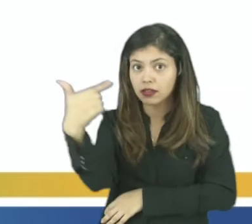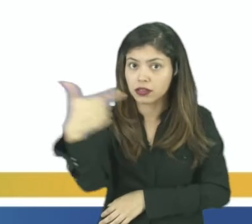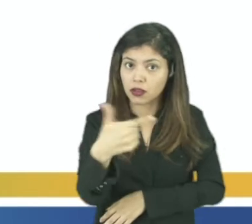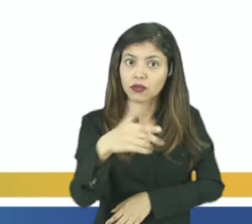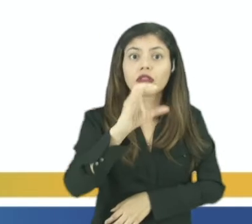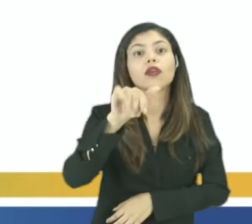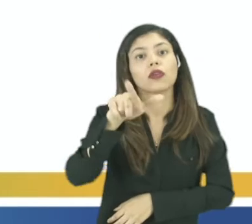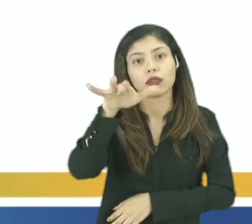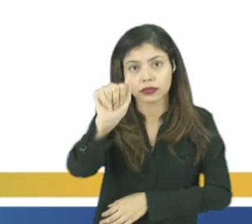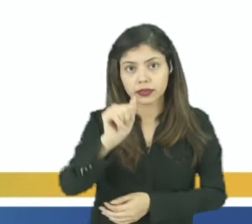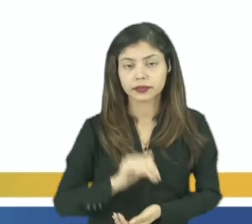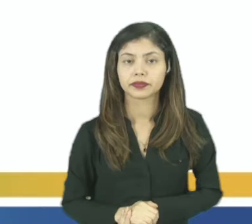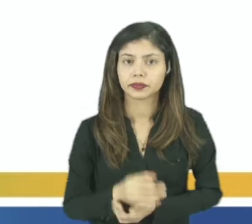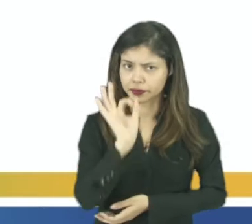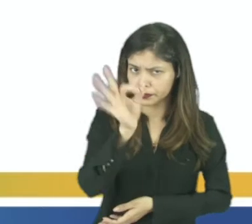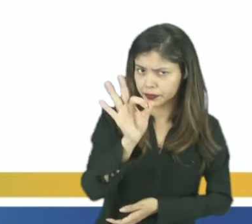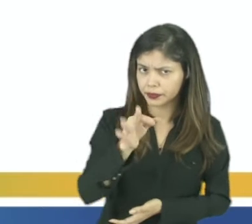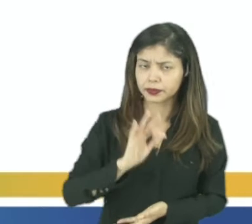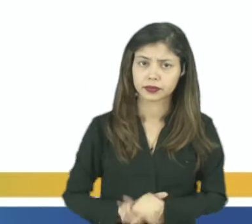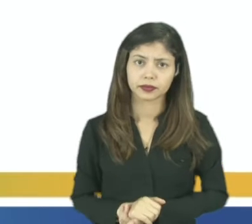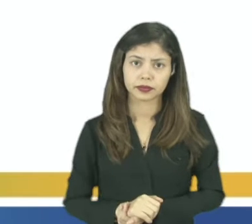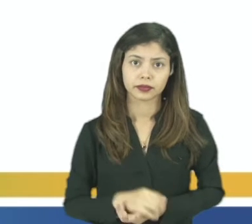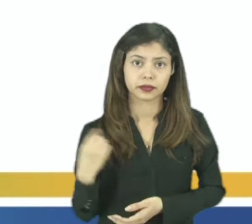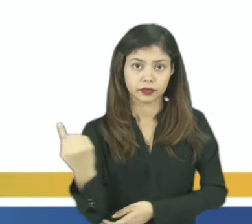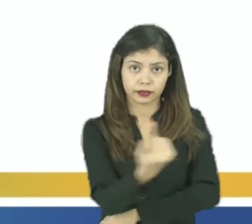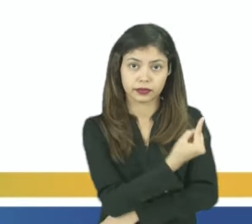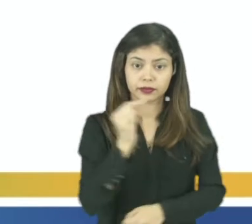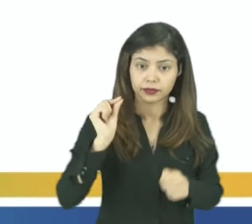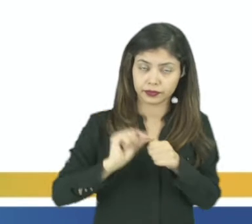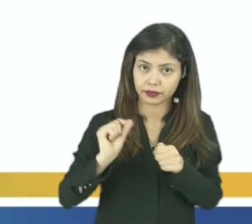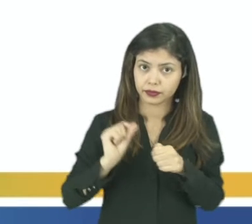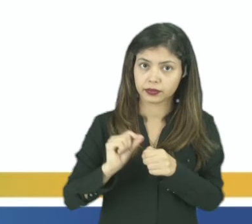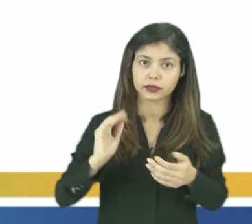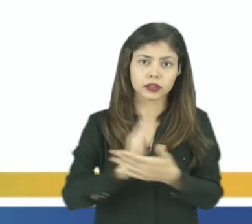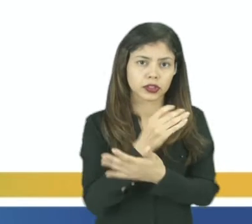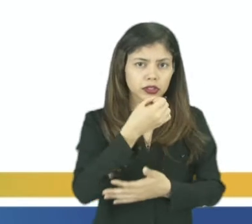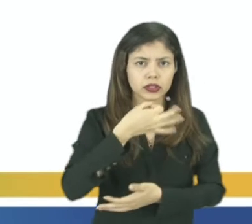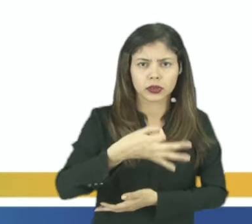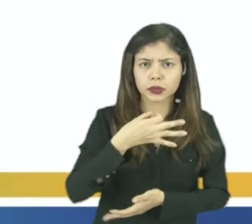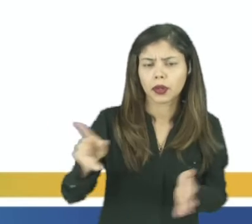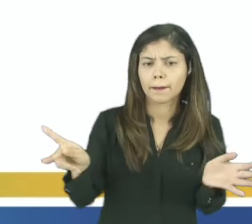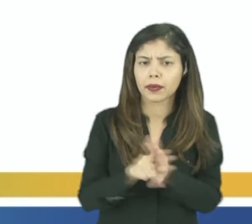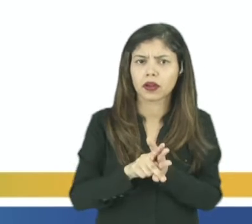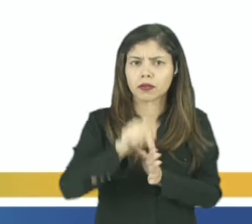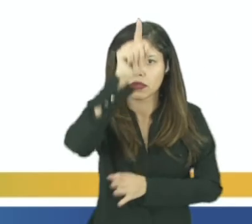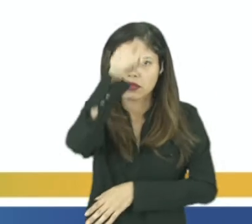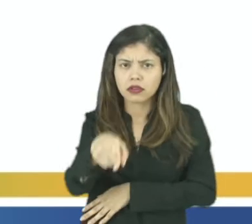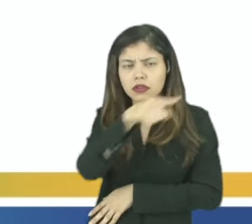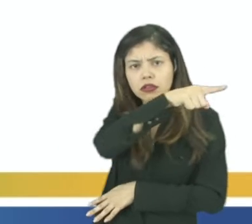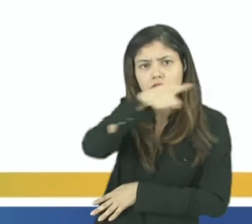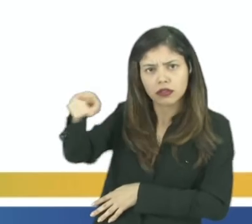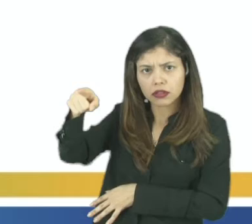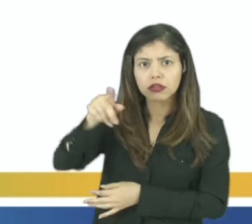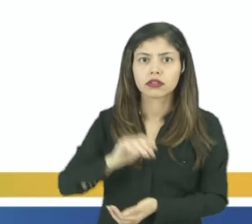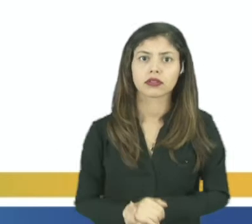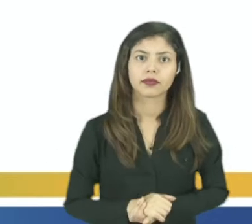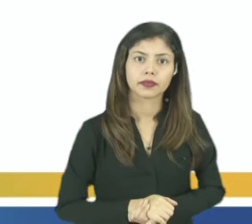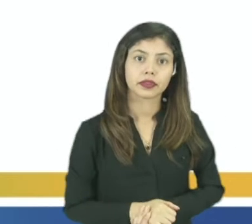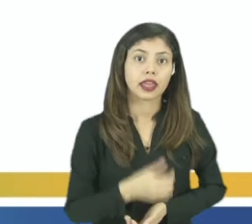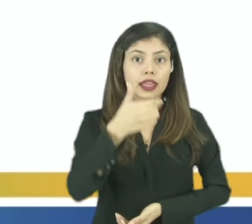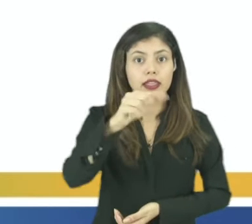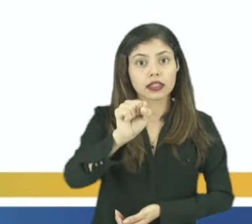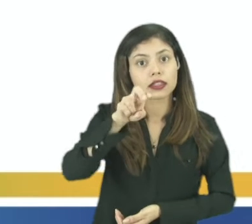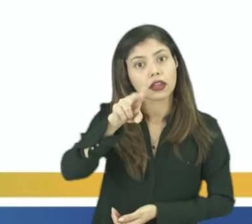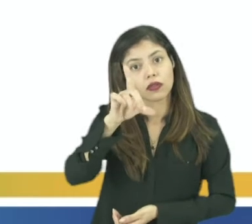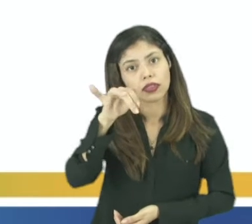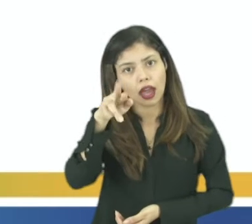segunda coluna, certo? E aí nós vamos fazer as operações com a diagonal principal e a diagonal